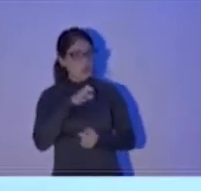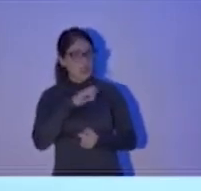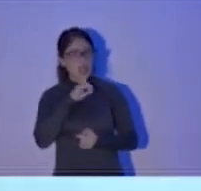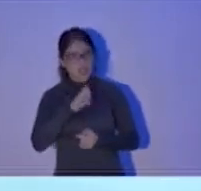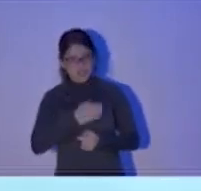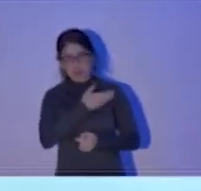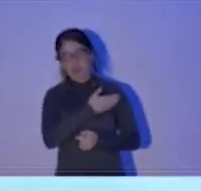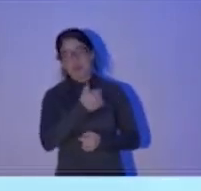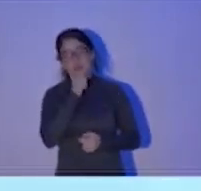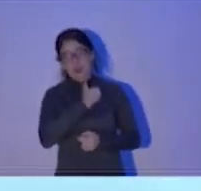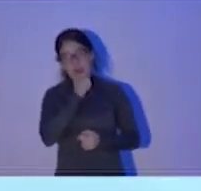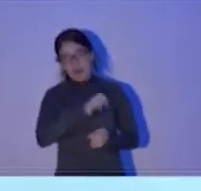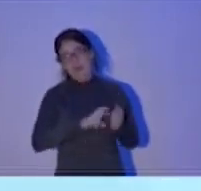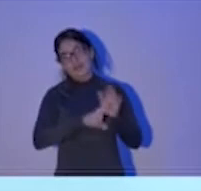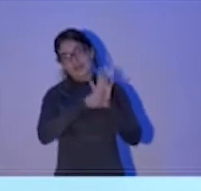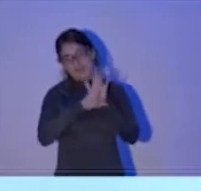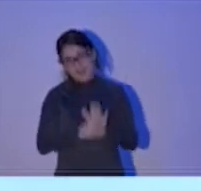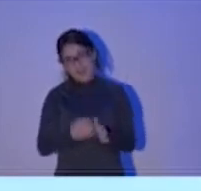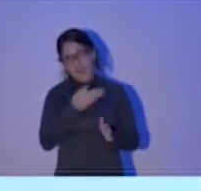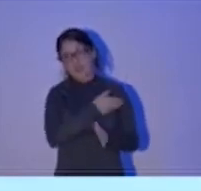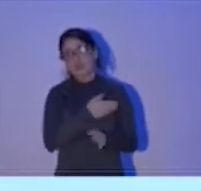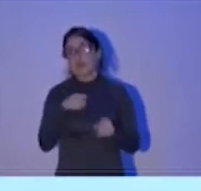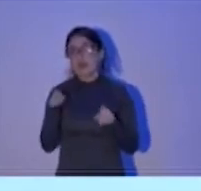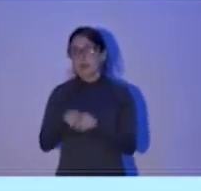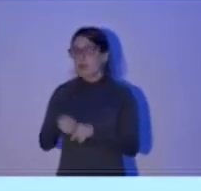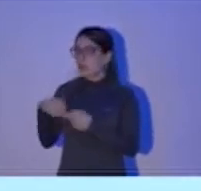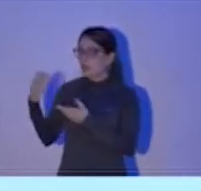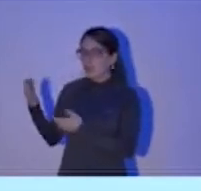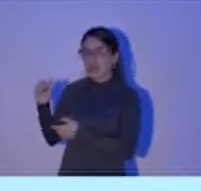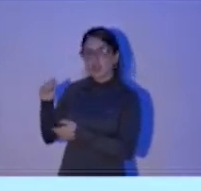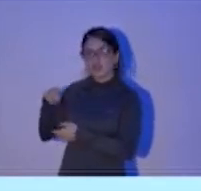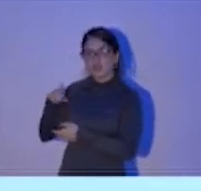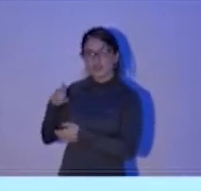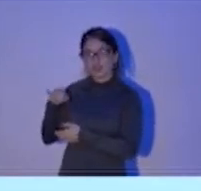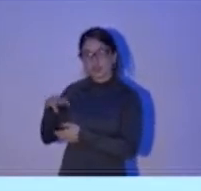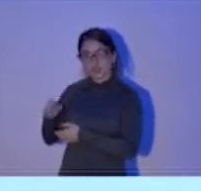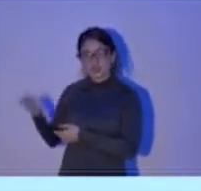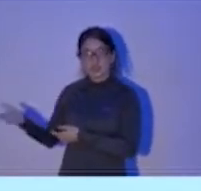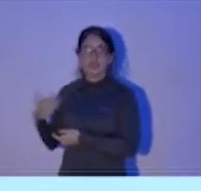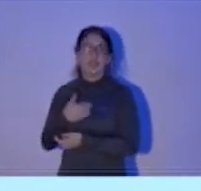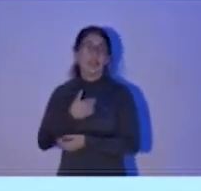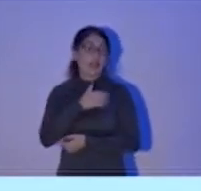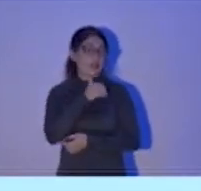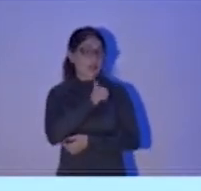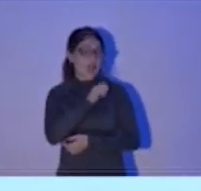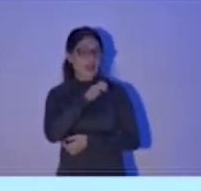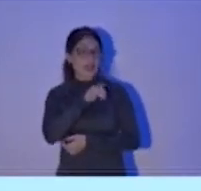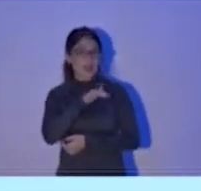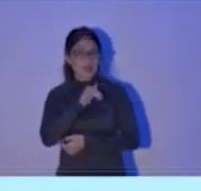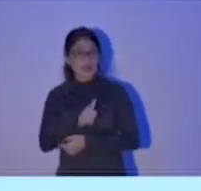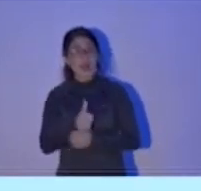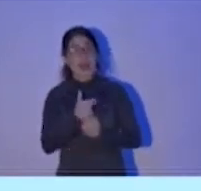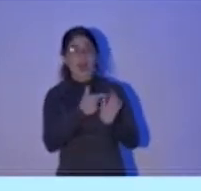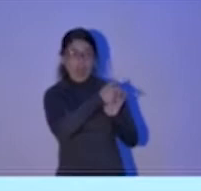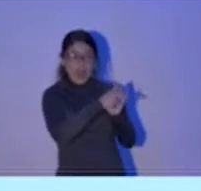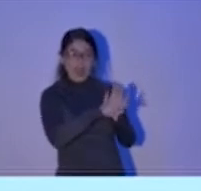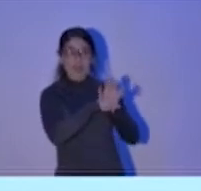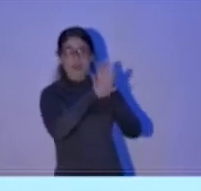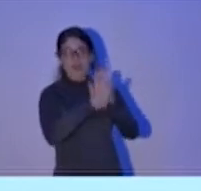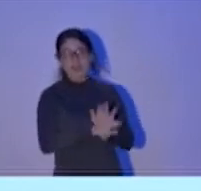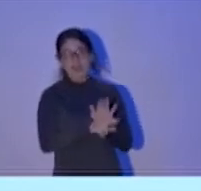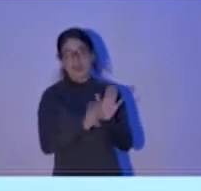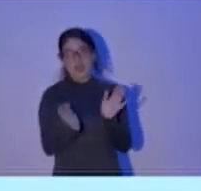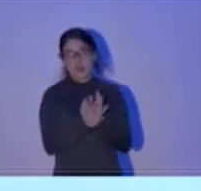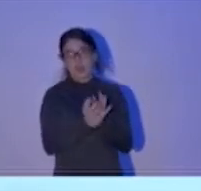nosso, ao Luiz Miguel, da UNDIME, a Camila, aqui representando a Lema, que tem sido um grande parceiro também na busca da